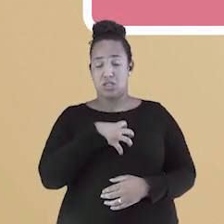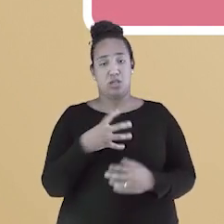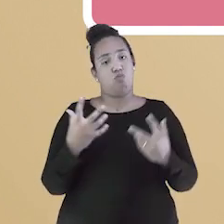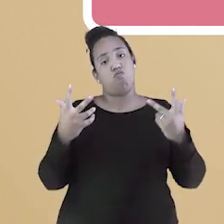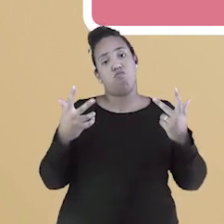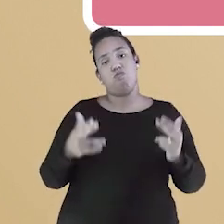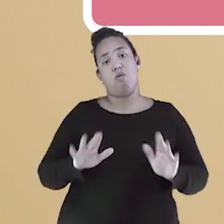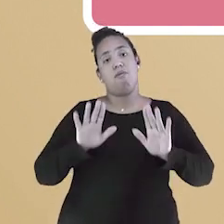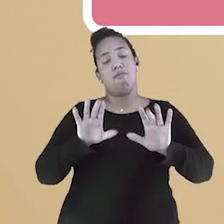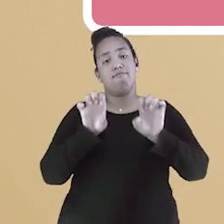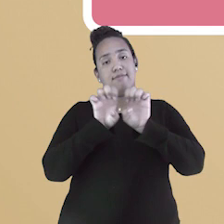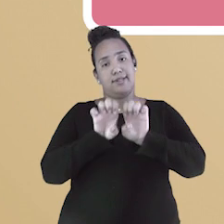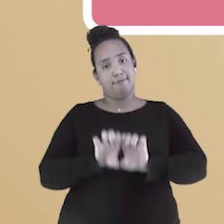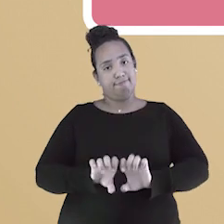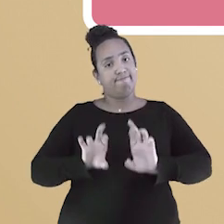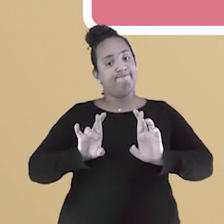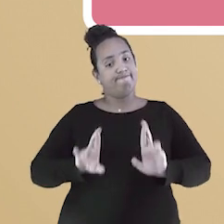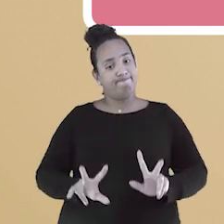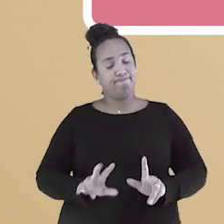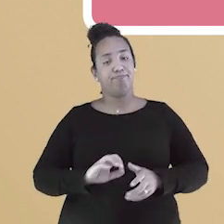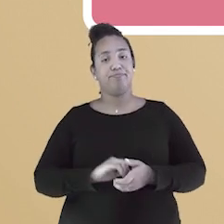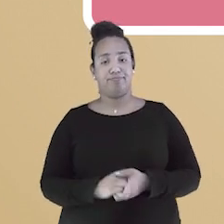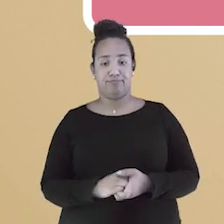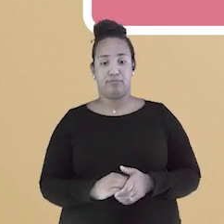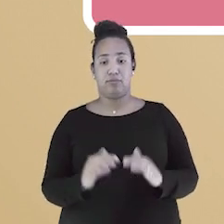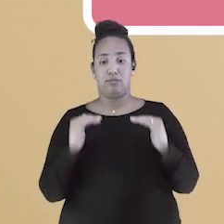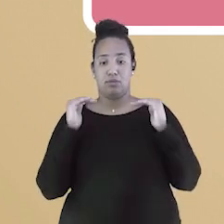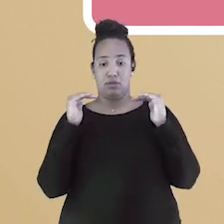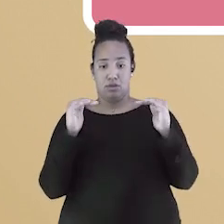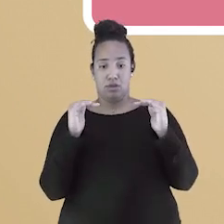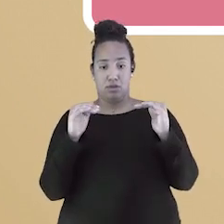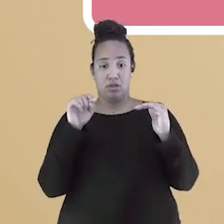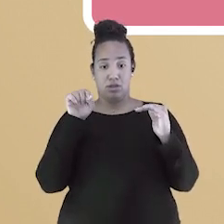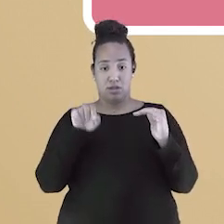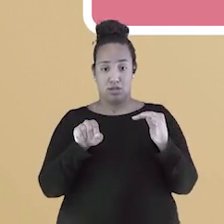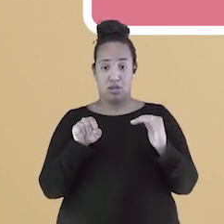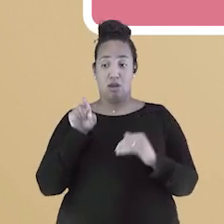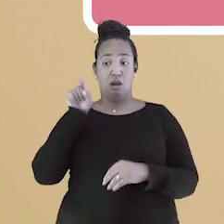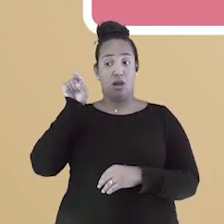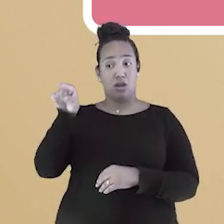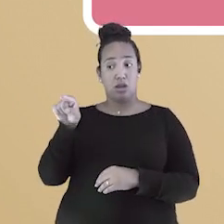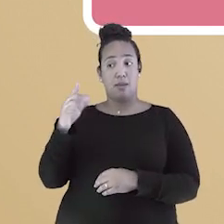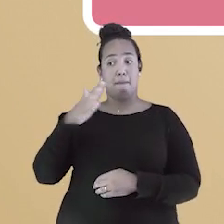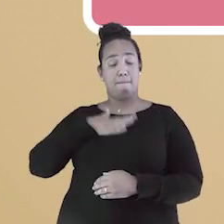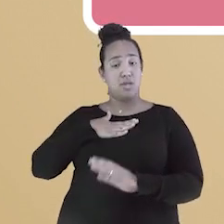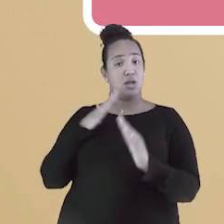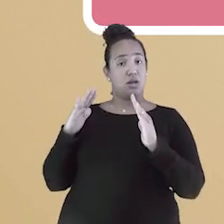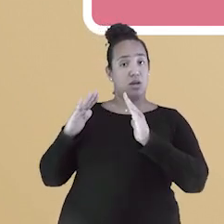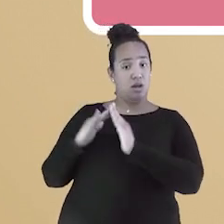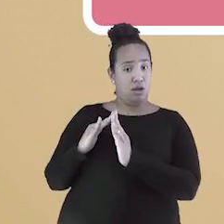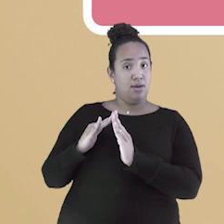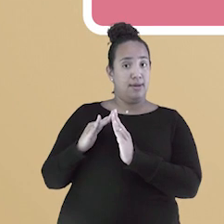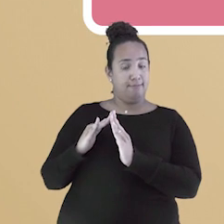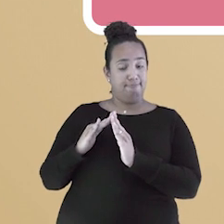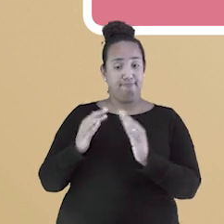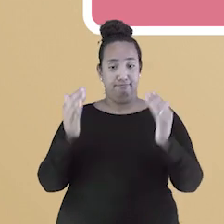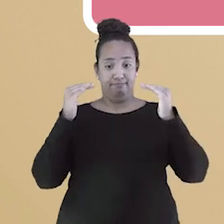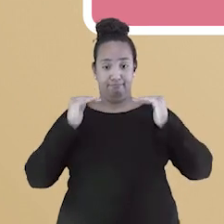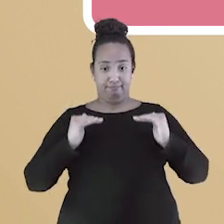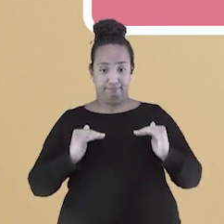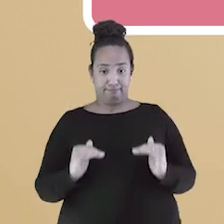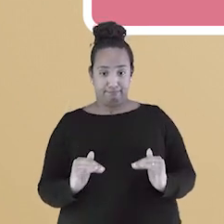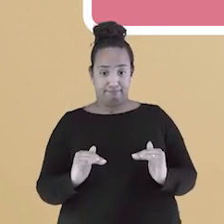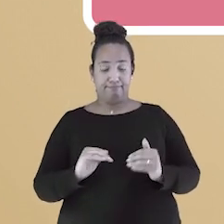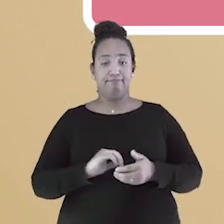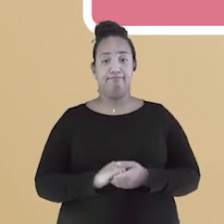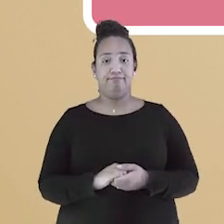estruturas diferentes. Na primeira, that is my house. Aquela é minha casa. Na segunda, that